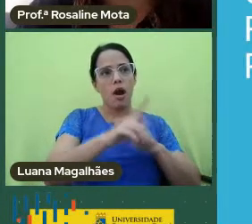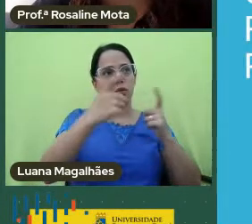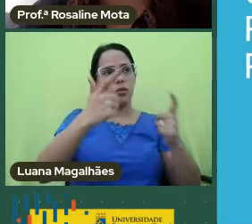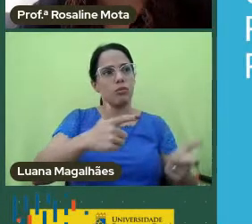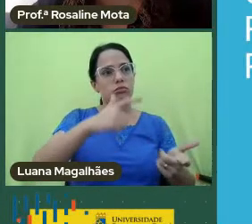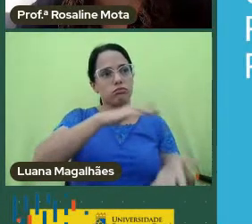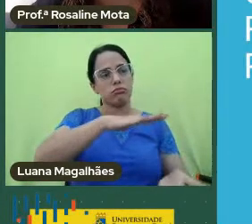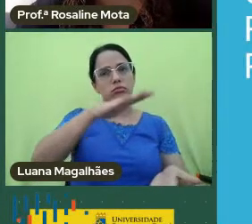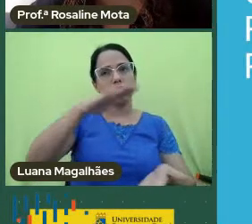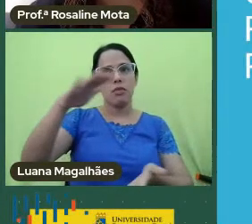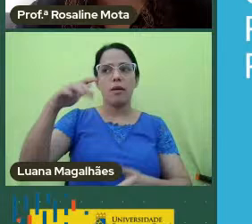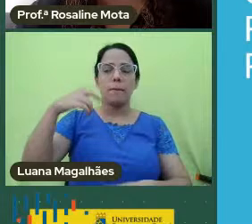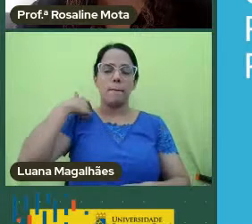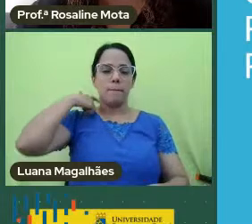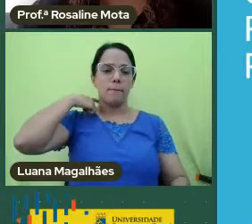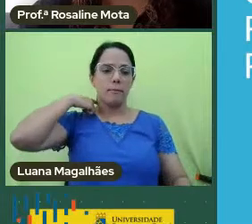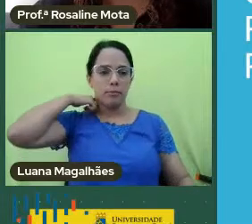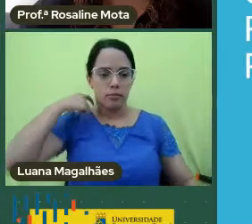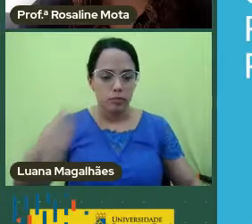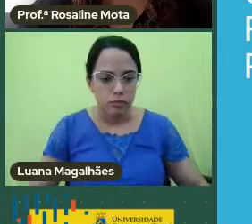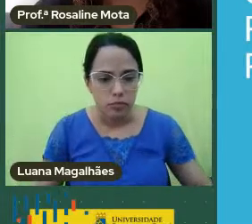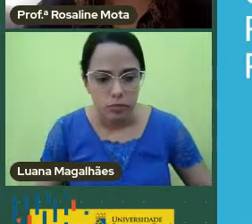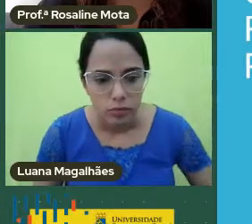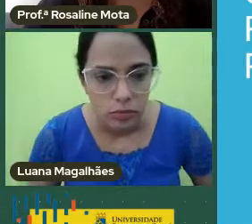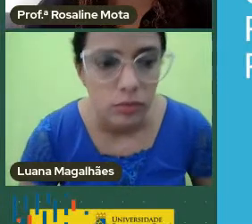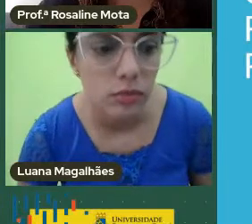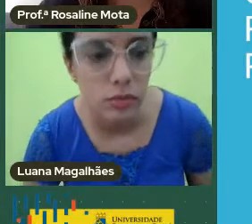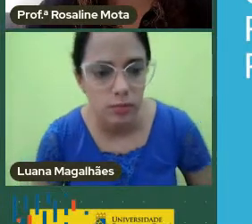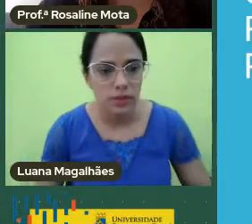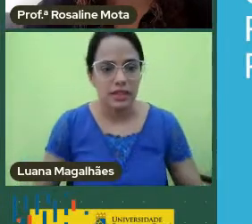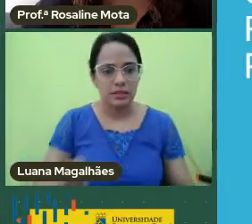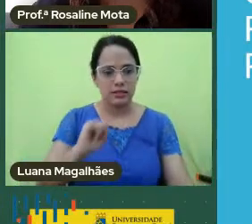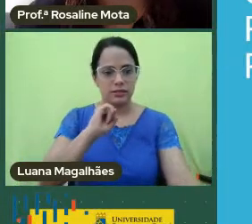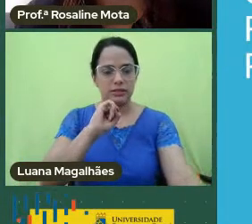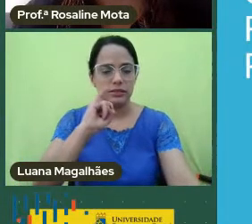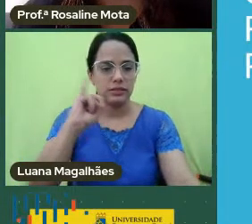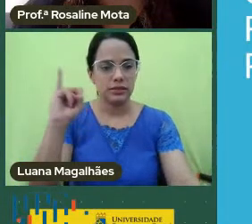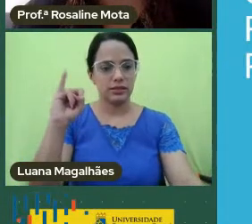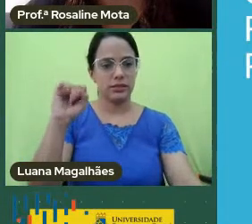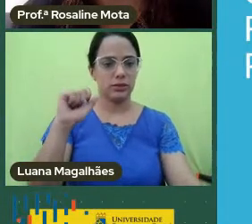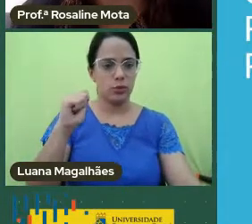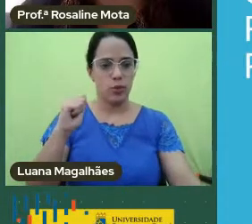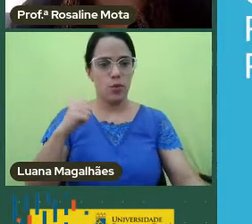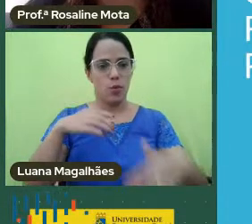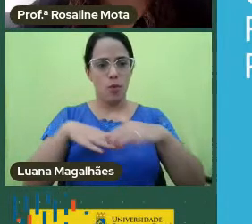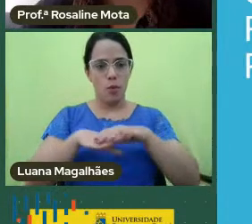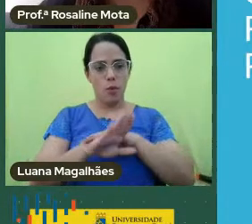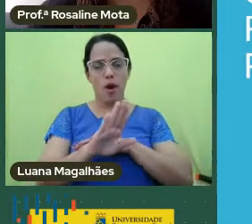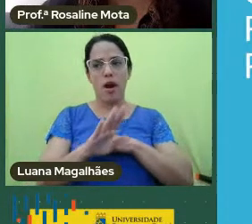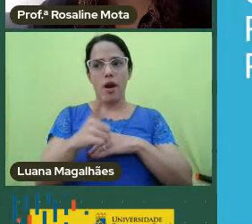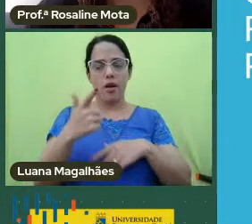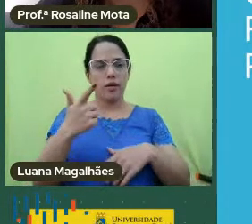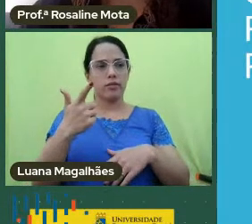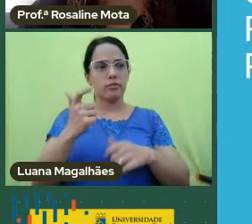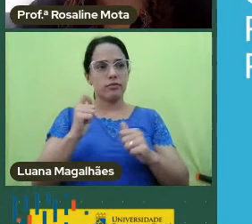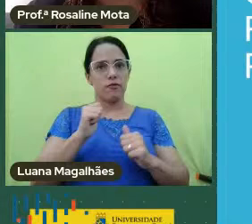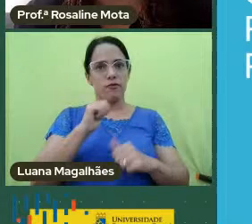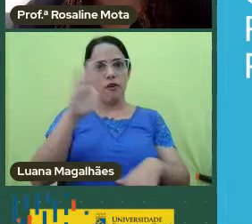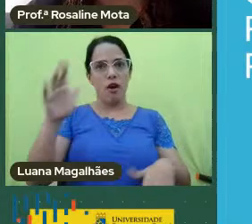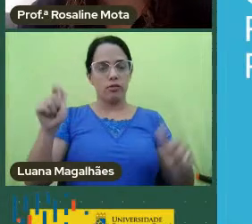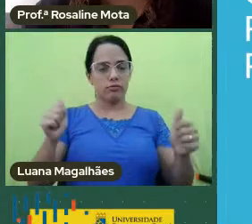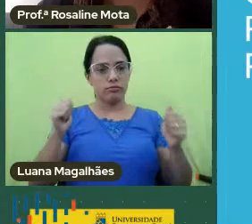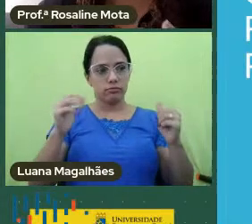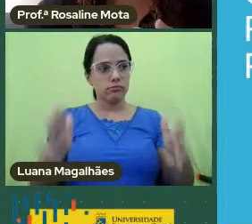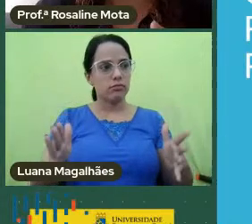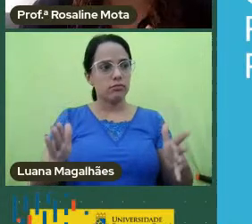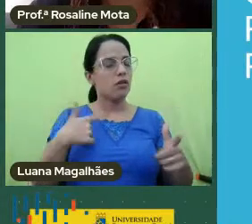guardo fora, eu tenho preços muito elevados. Se eu guardo na instituição, eu não tenho